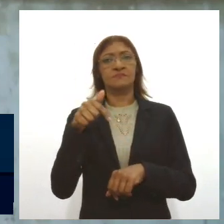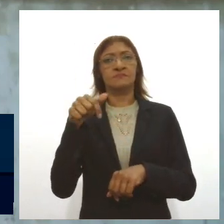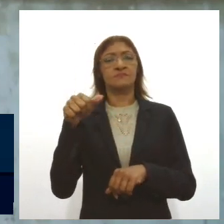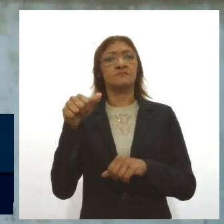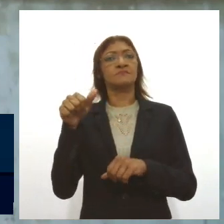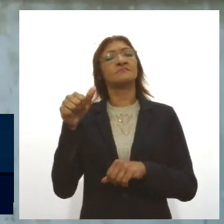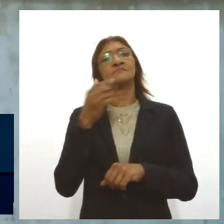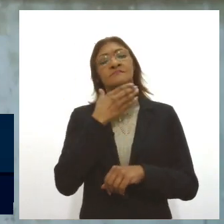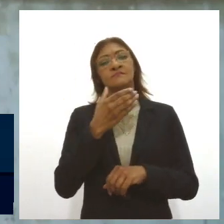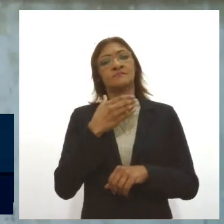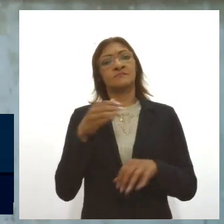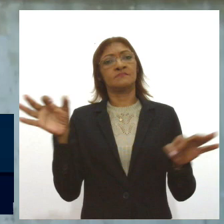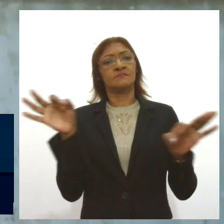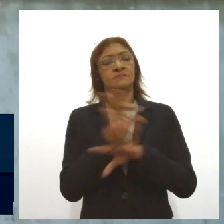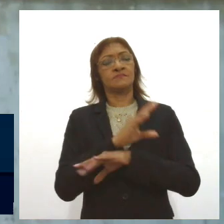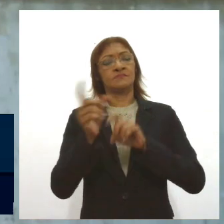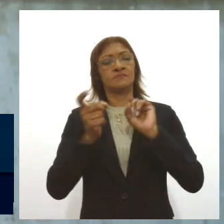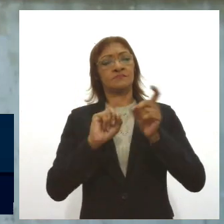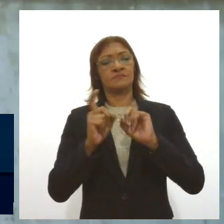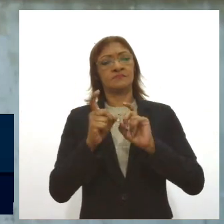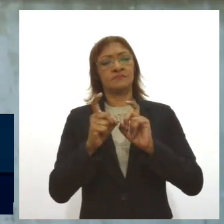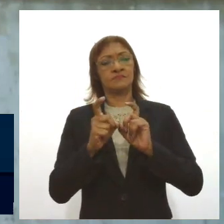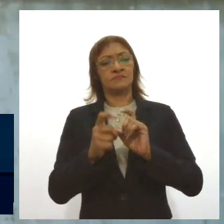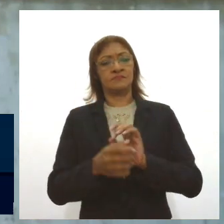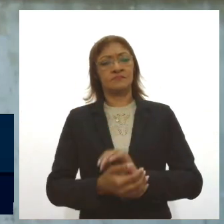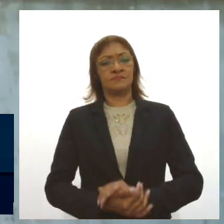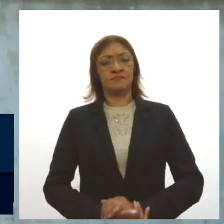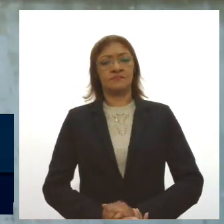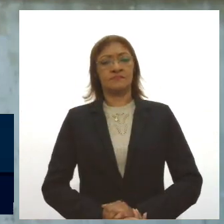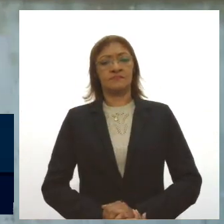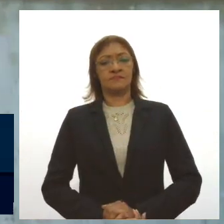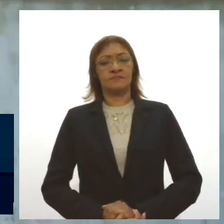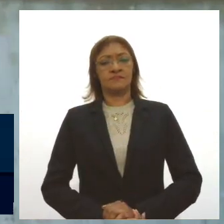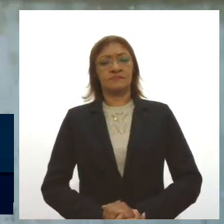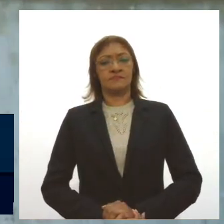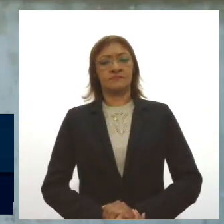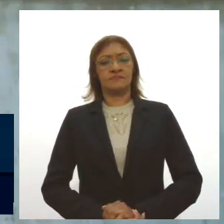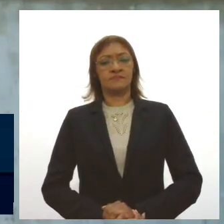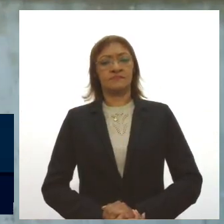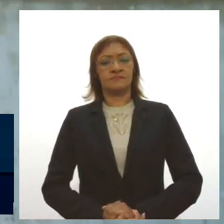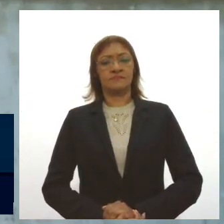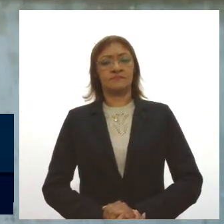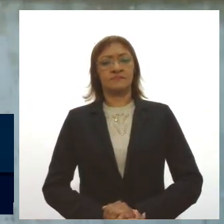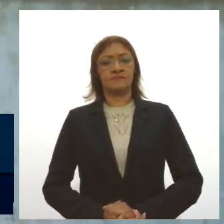Declaro encerrada a presente sessão extraordinária.